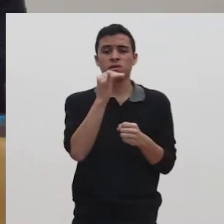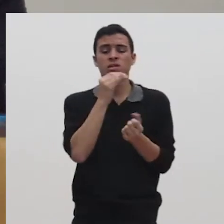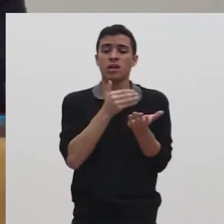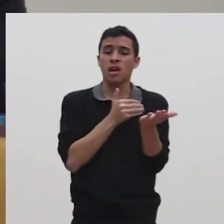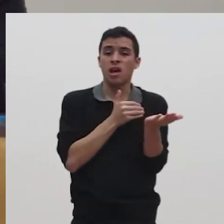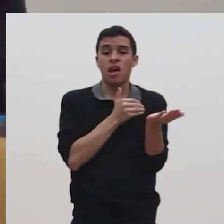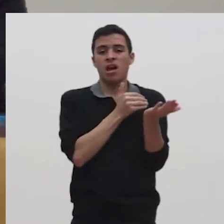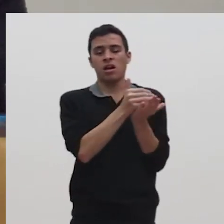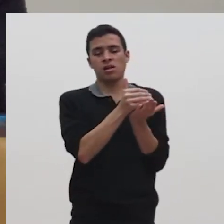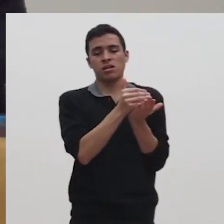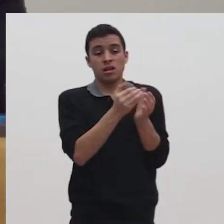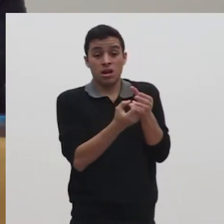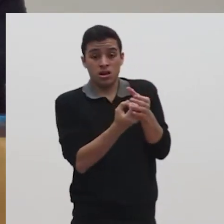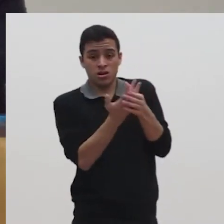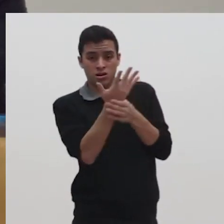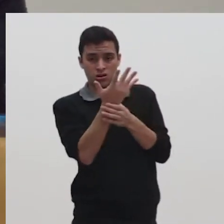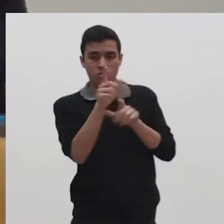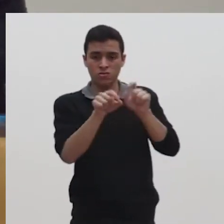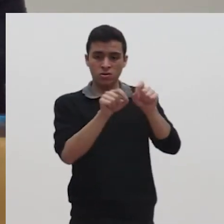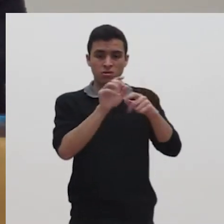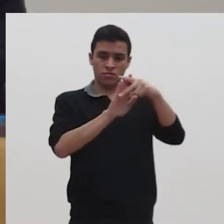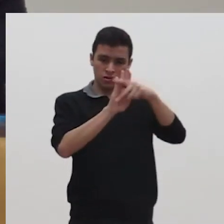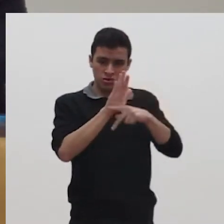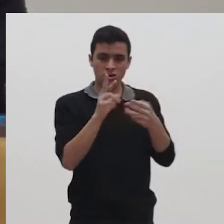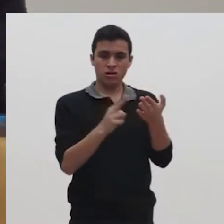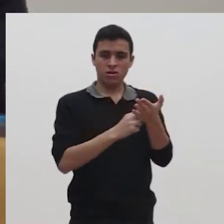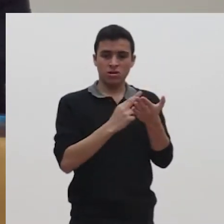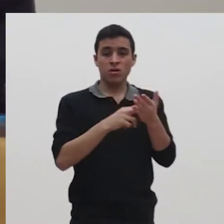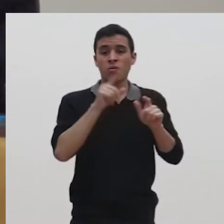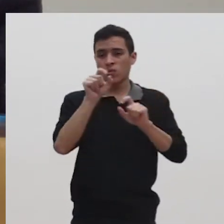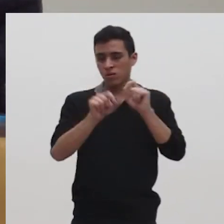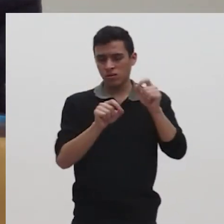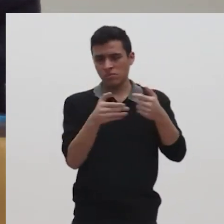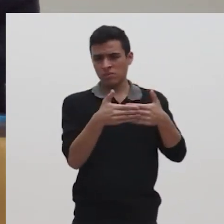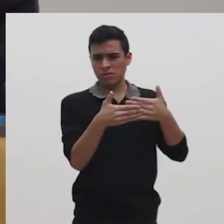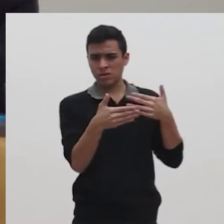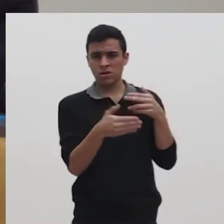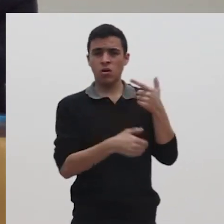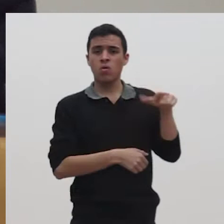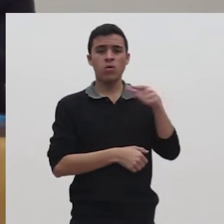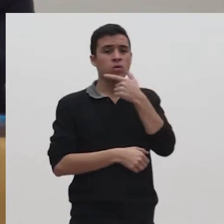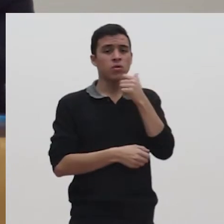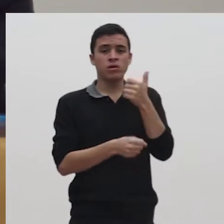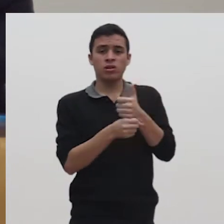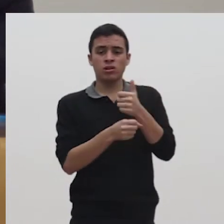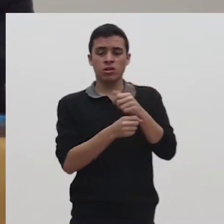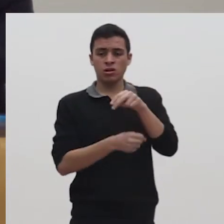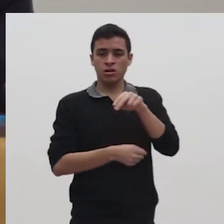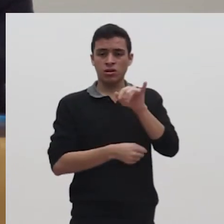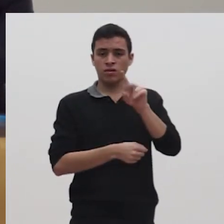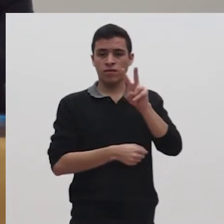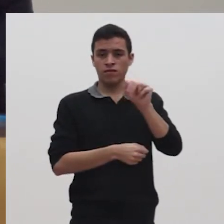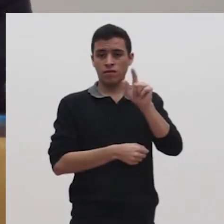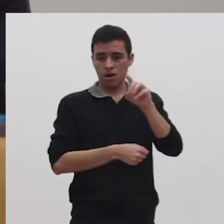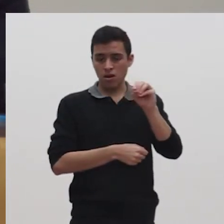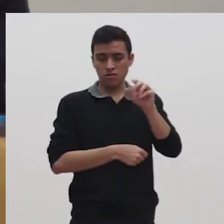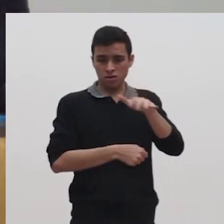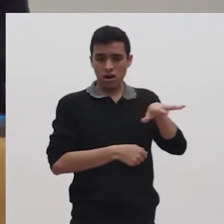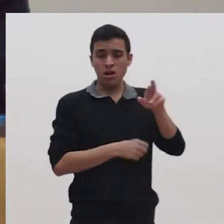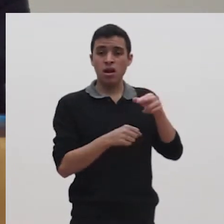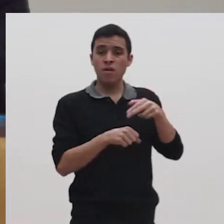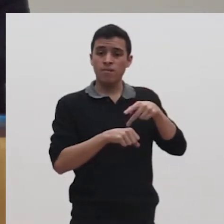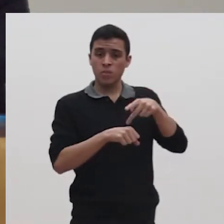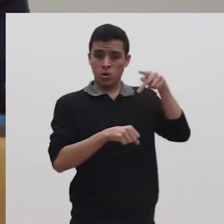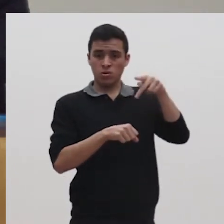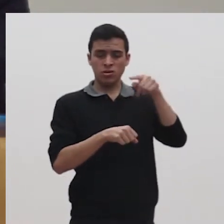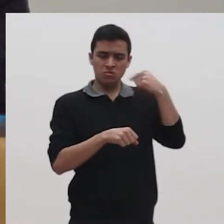início da criação desse projeto de revistas, na época era o Nivaldo, o pró-reitor de pós-graduação, a